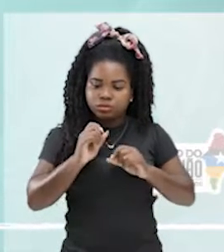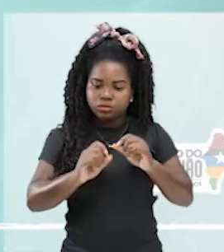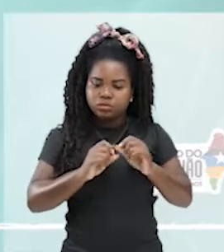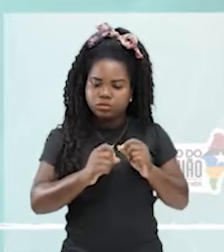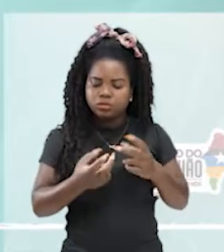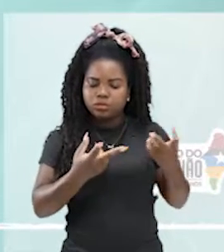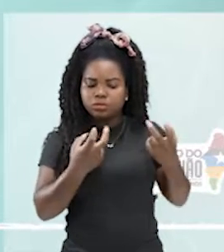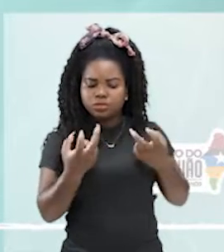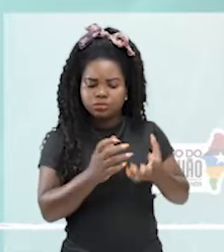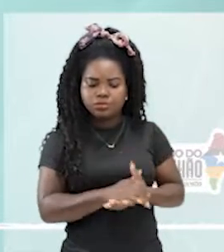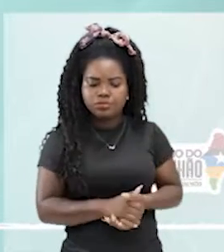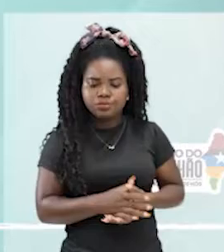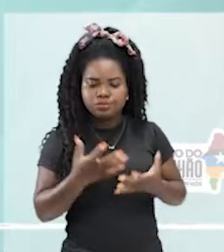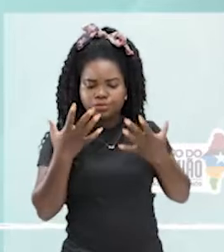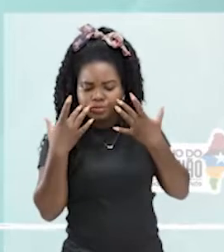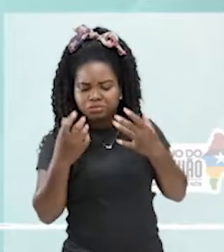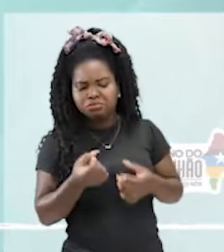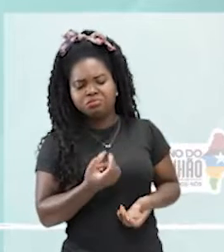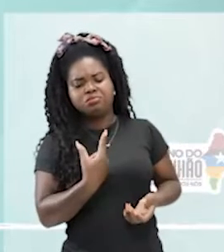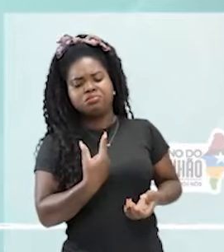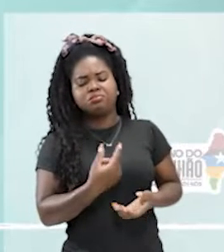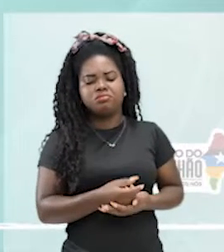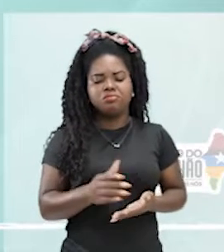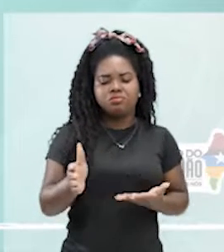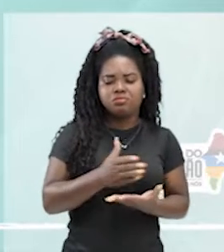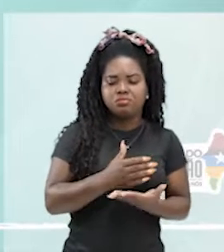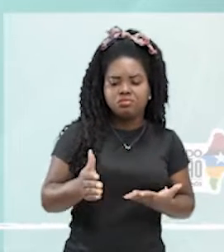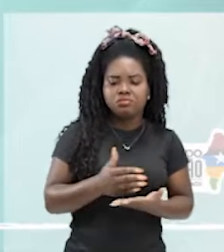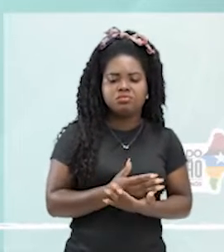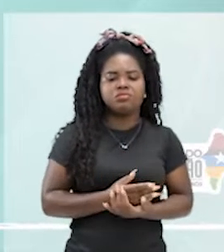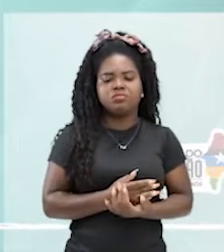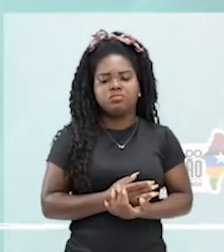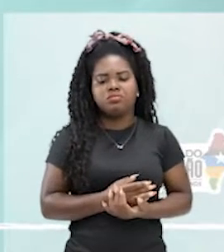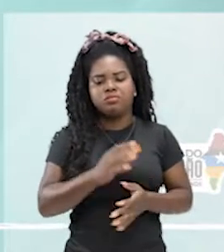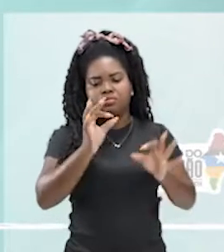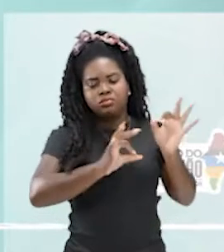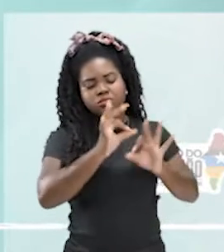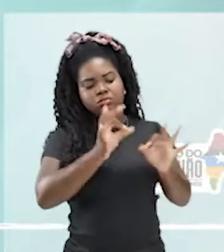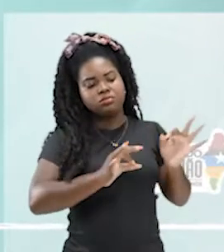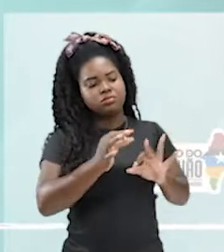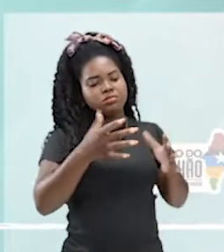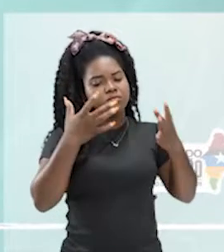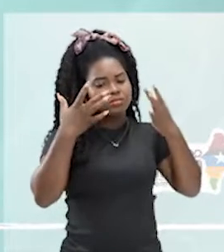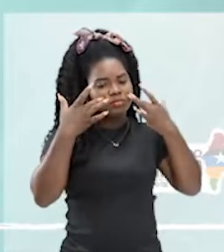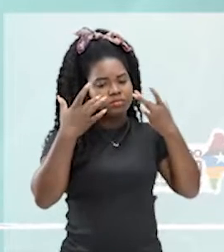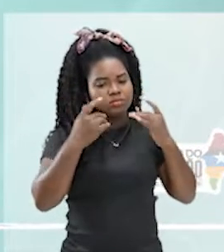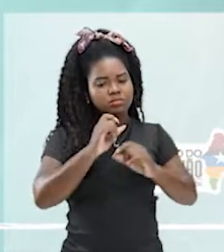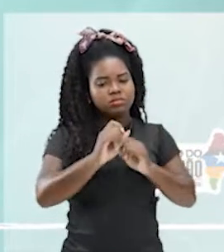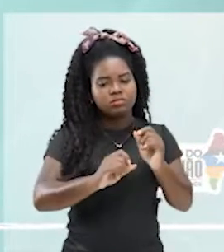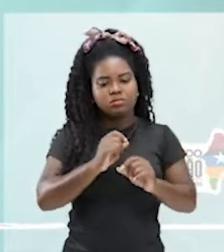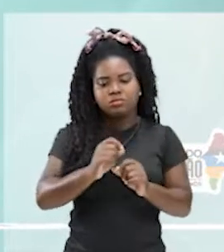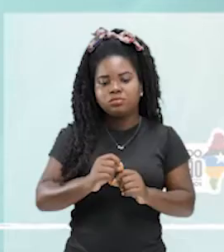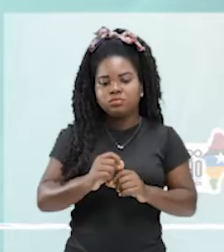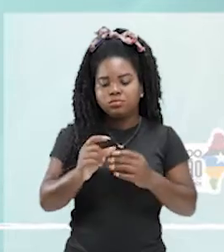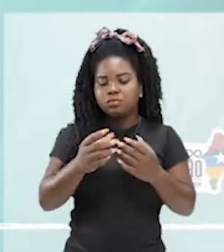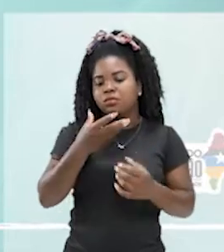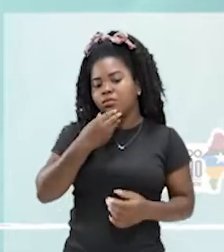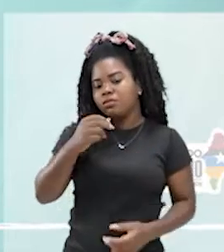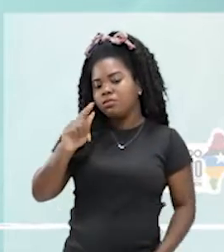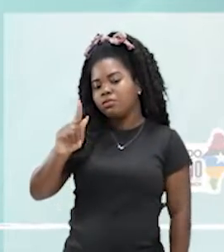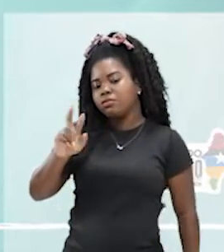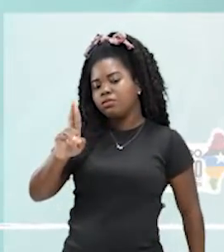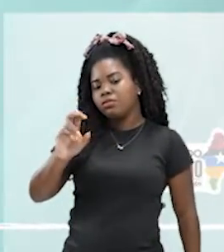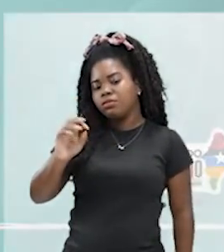quando você olha alguma oficina de teatro, você acha meio estranho, quando alguns diretores vão pela linha de trabalho do Meinhold, do Grotowski, ou